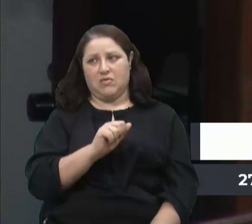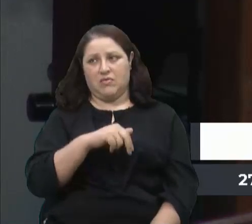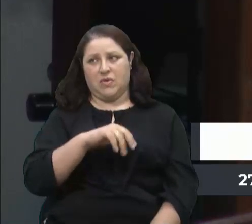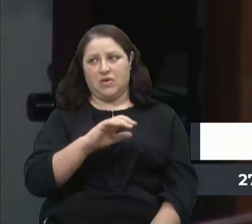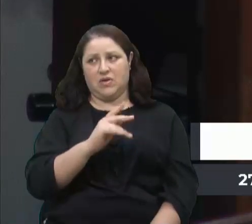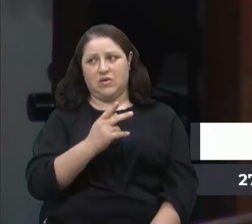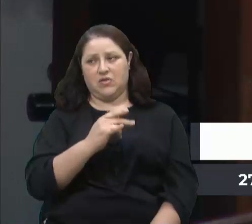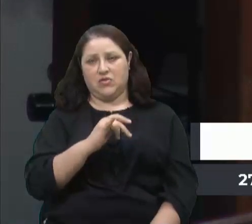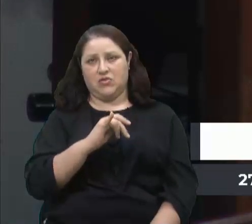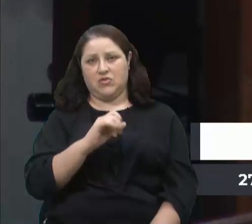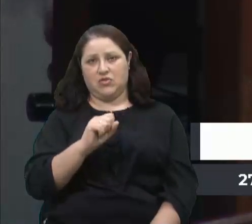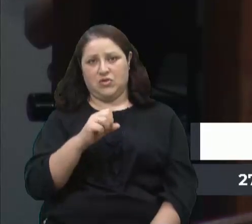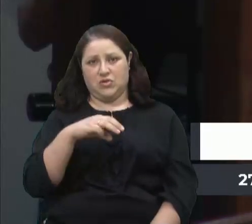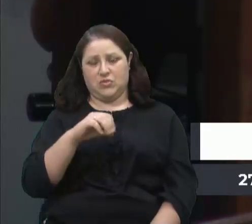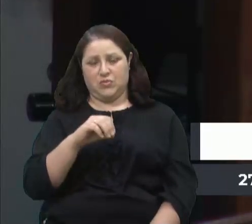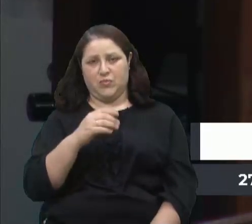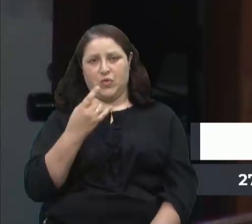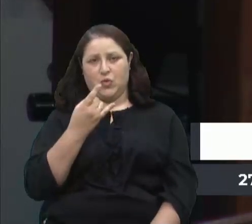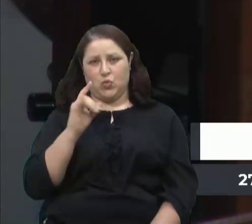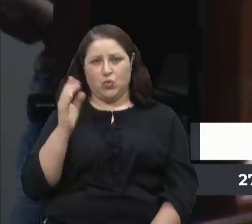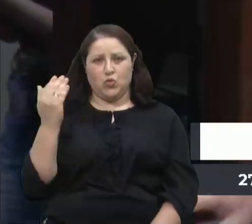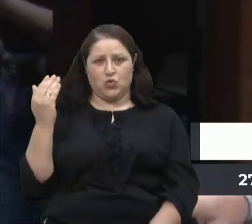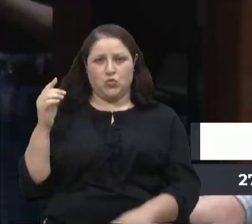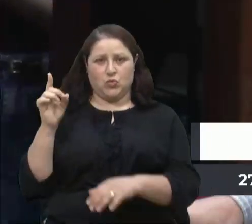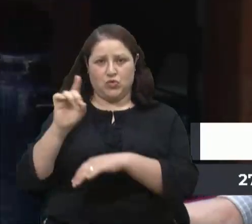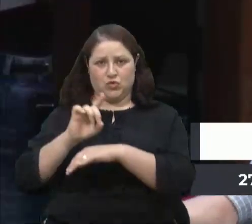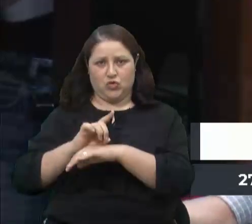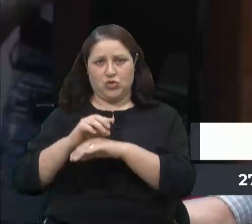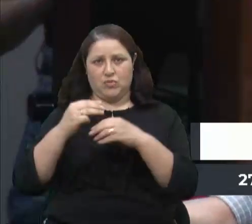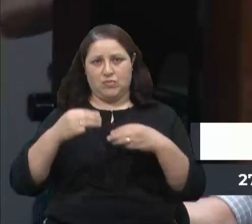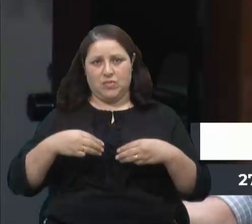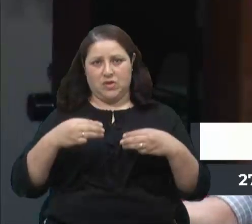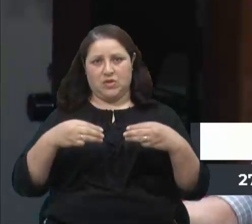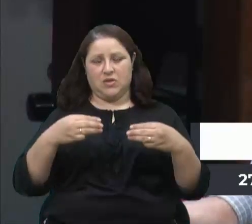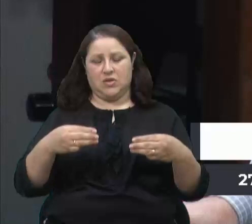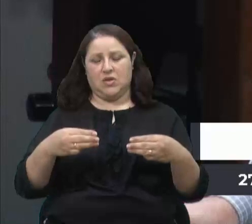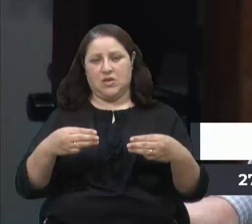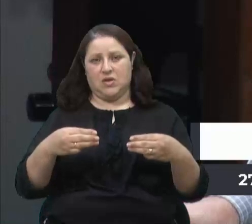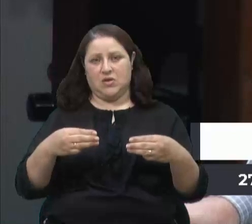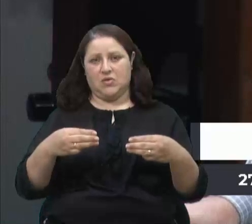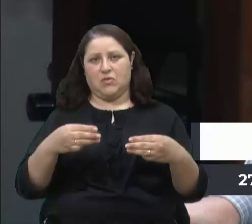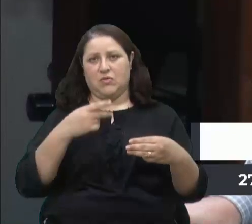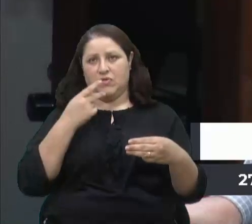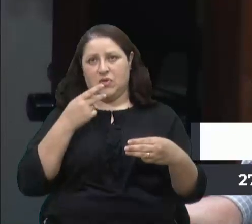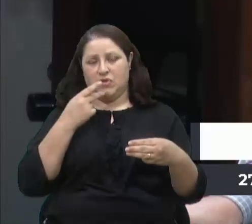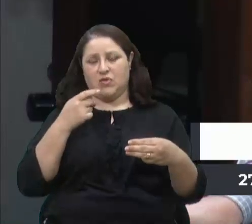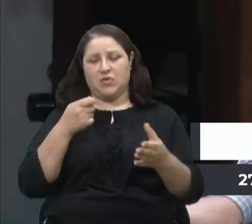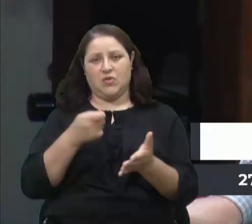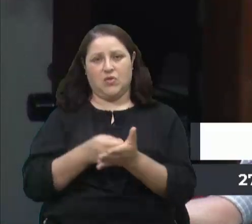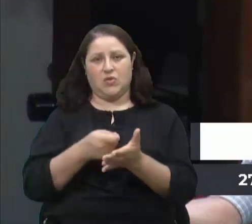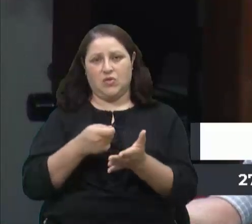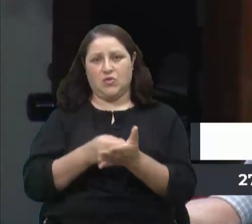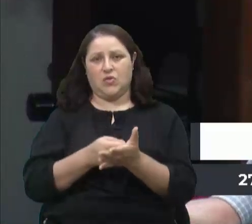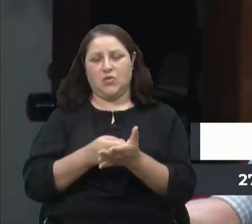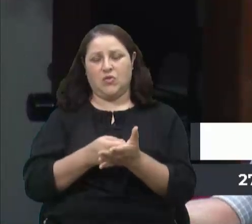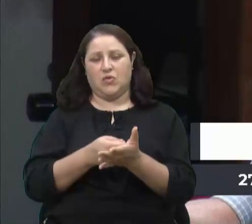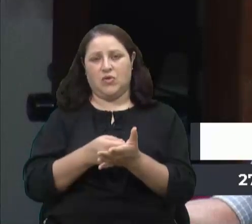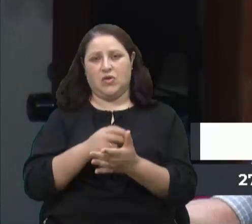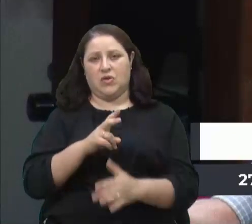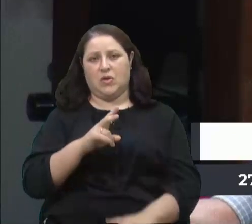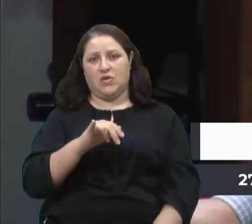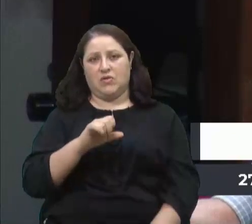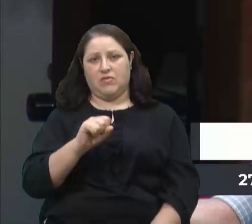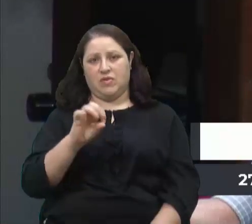E nos últimos dias aí o Ministério anunciou a exigência de vistos para turistas